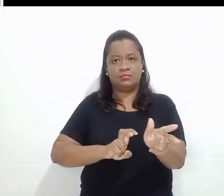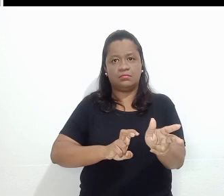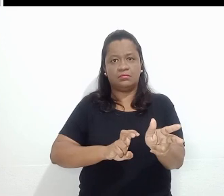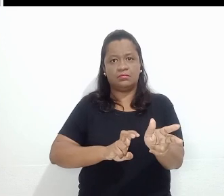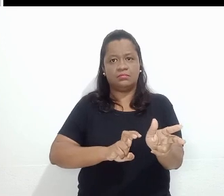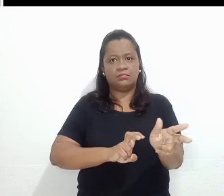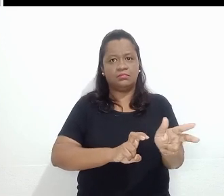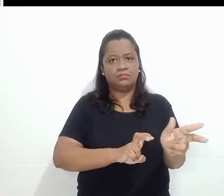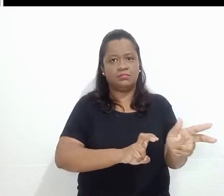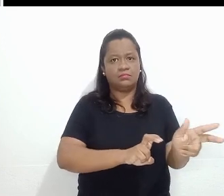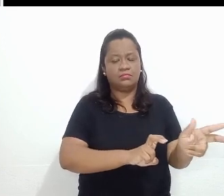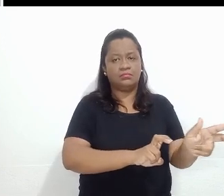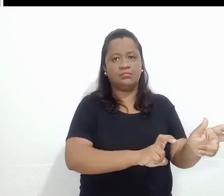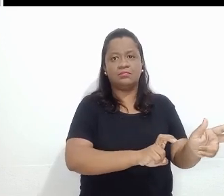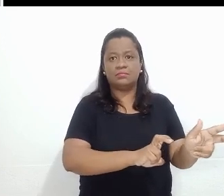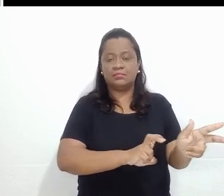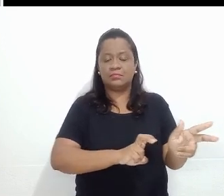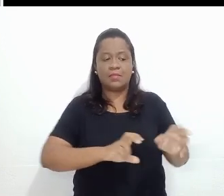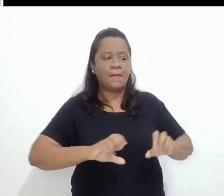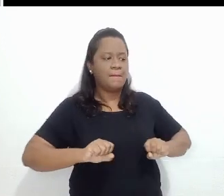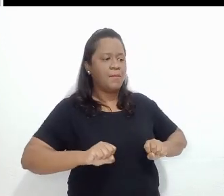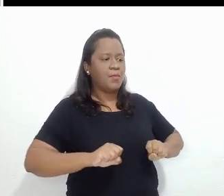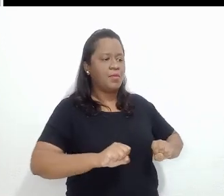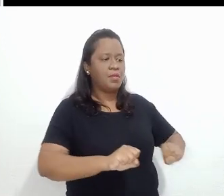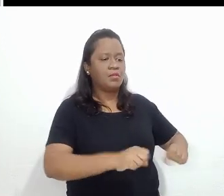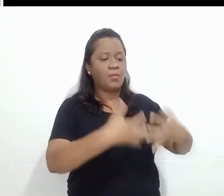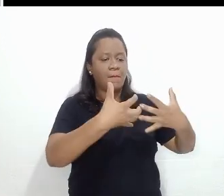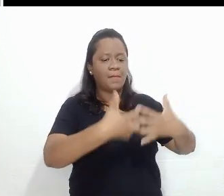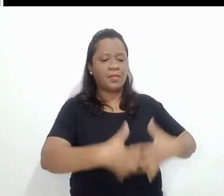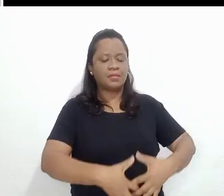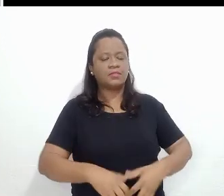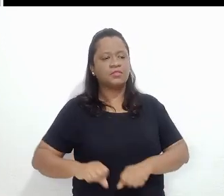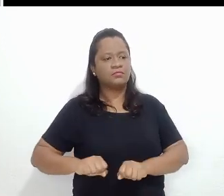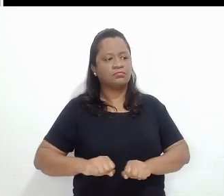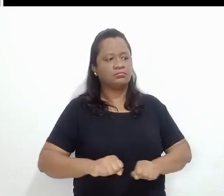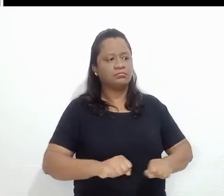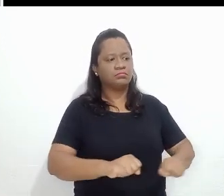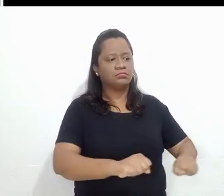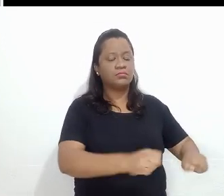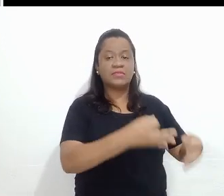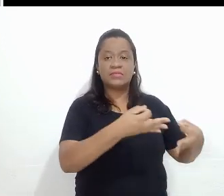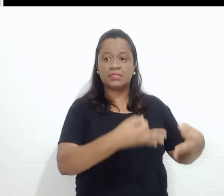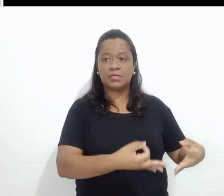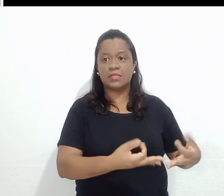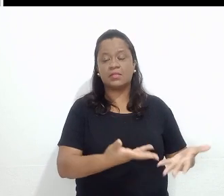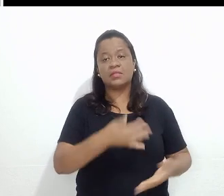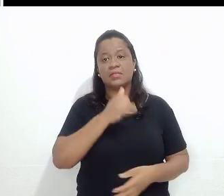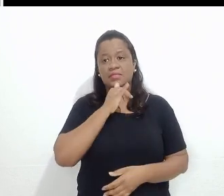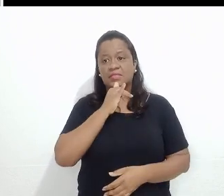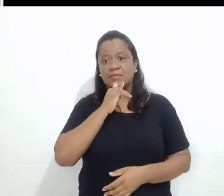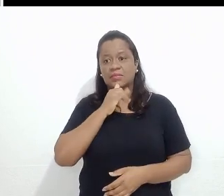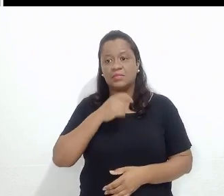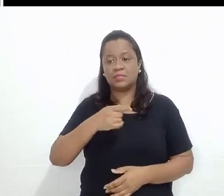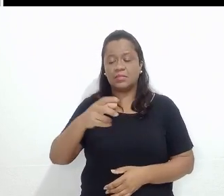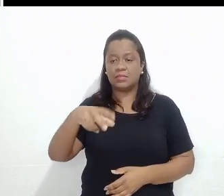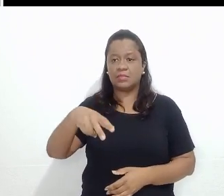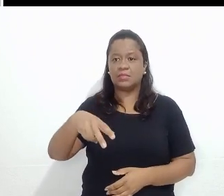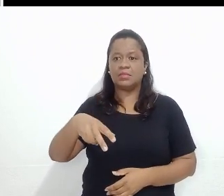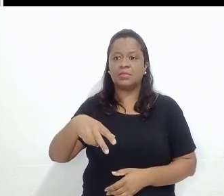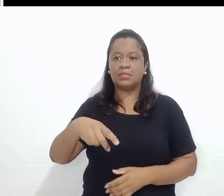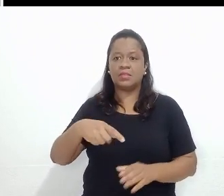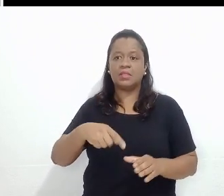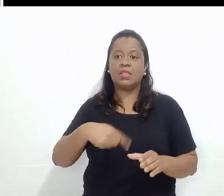que está empurrando ele para a direção certa, para fazer o movimento que tem que ser feito. Ó. Aqui, por exemplo, a gente tem umas rodinhas